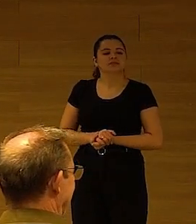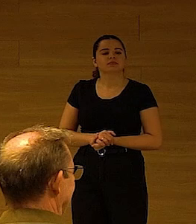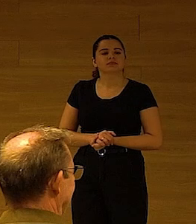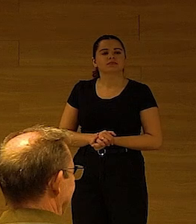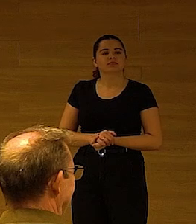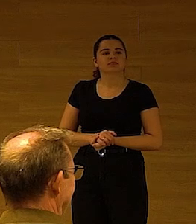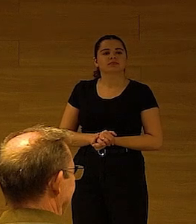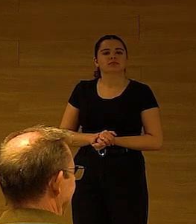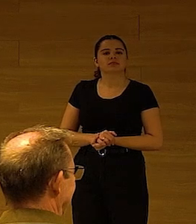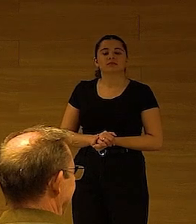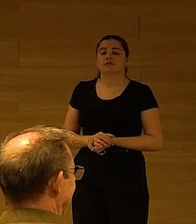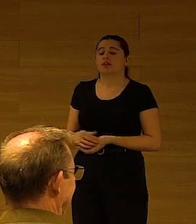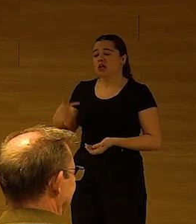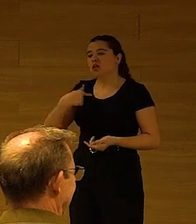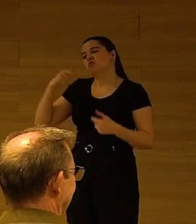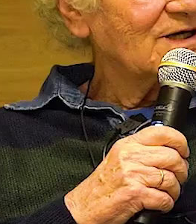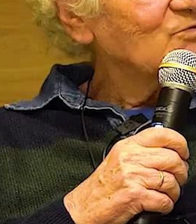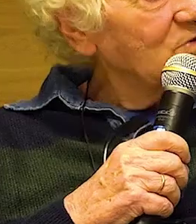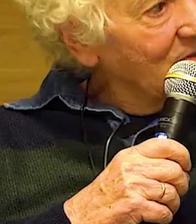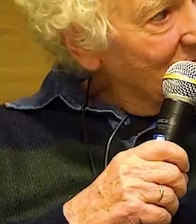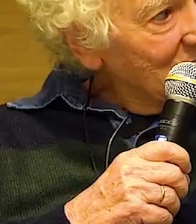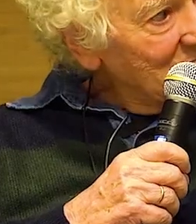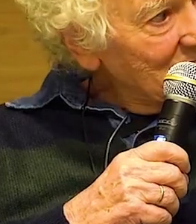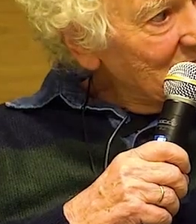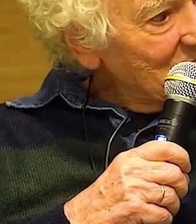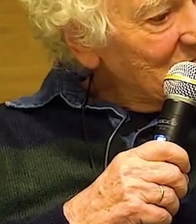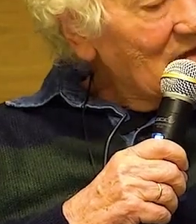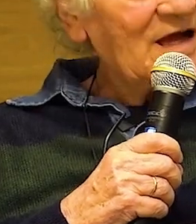Eu acho que eu sou uma pessoa geralmente tranquila.